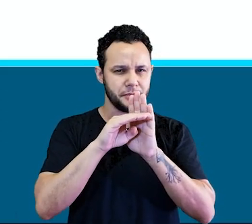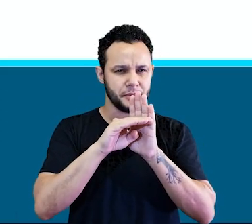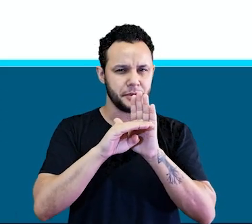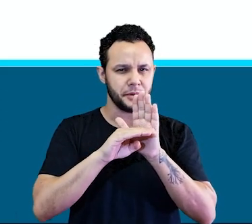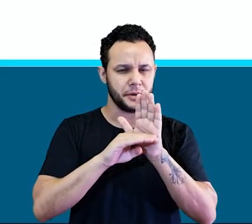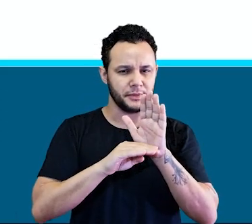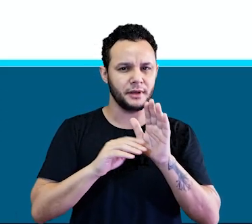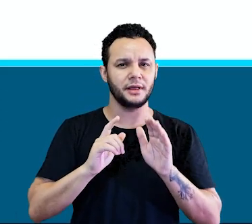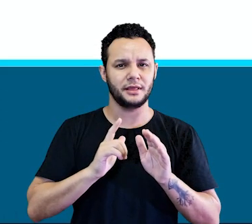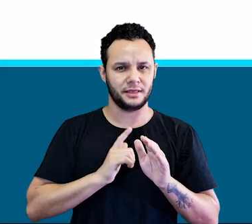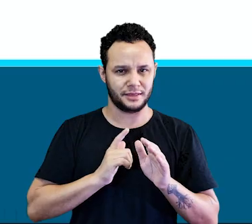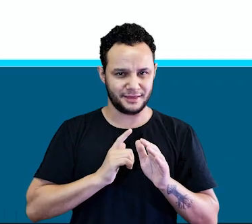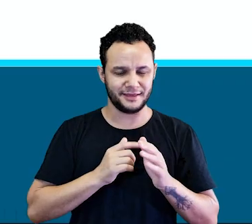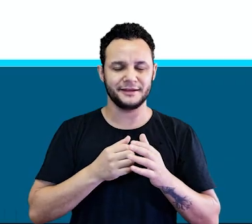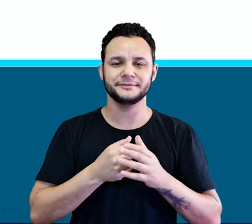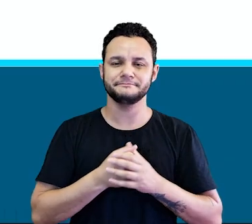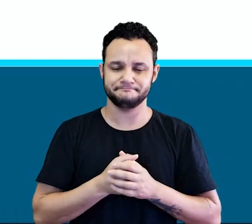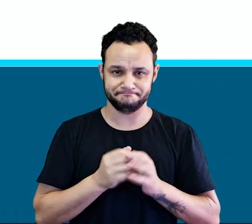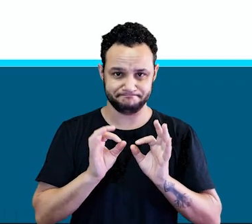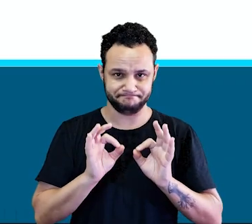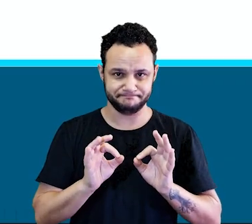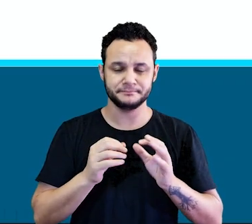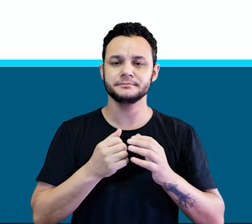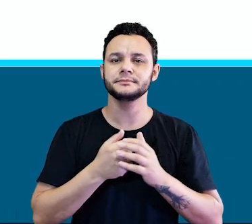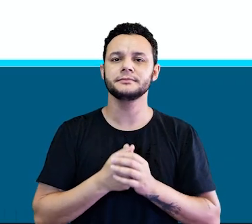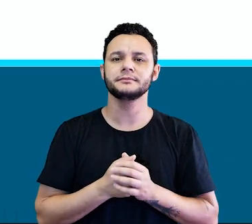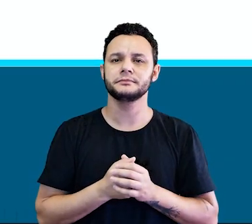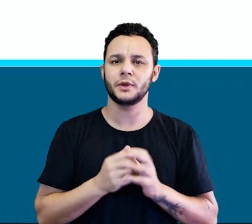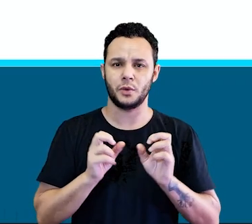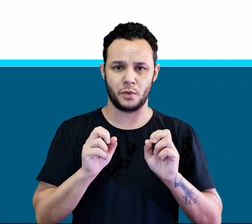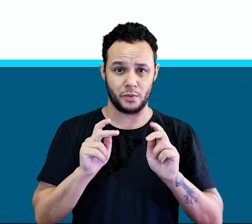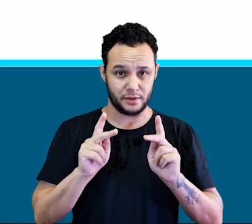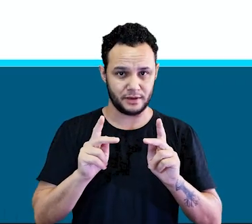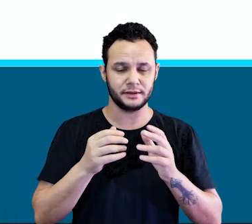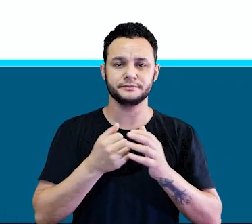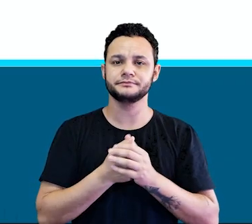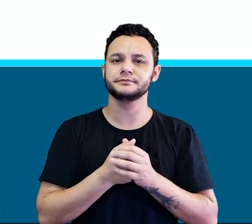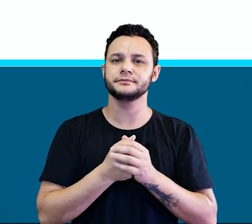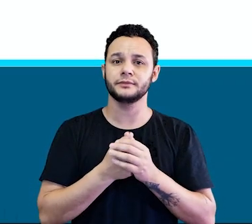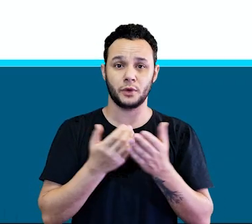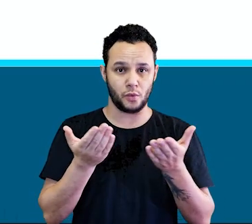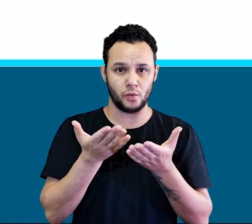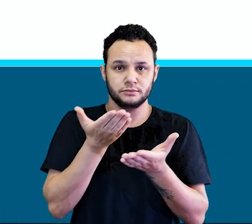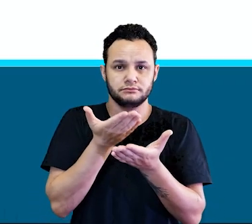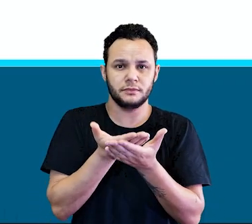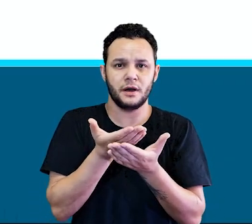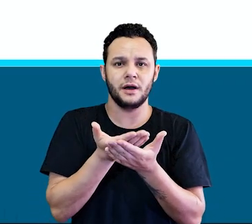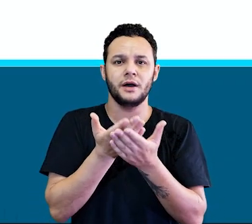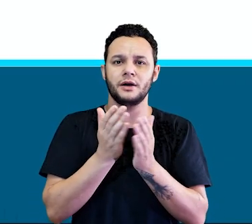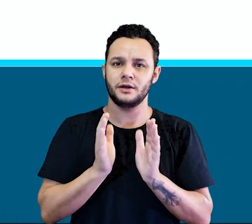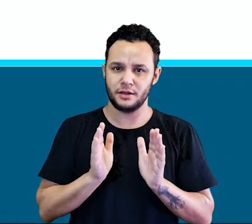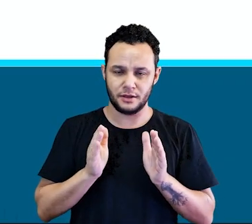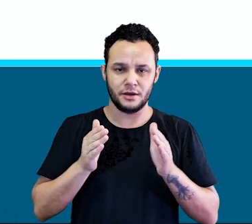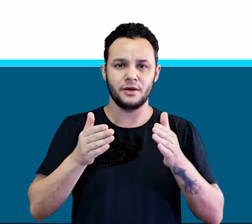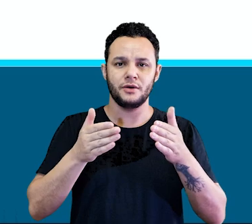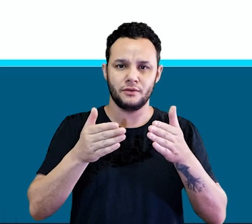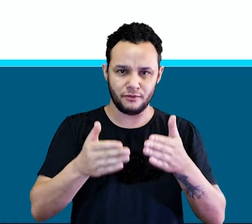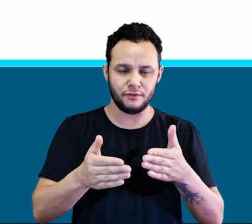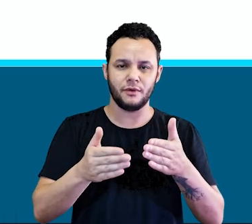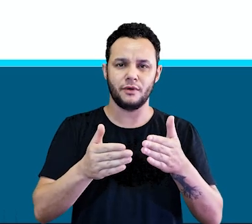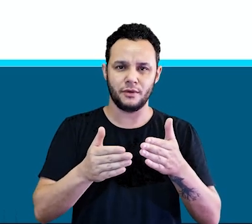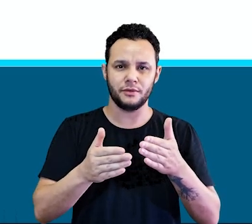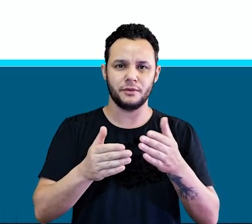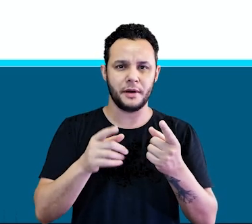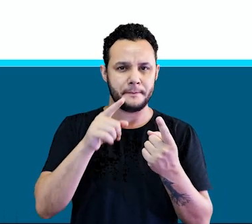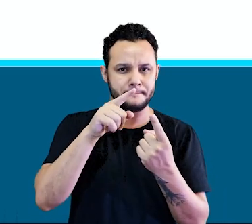PDDE que a gente tem, né, o PDDE-SRM, certo? Então, a gente vai dar o foco nessa aula,